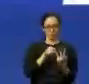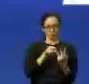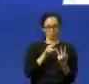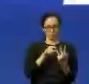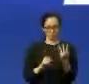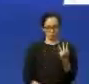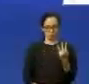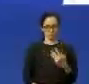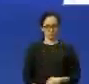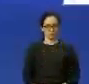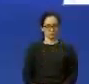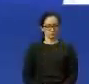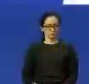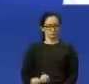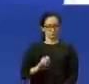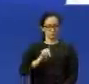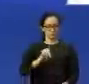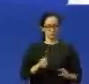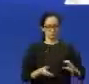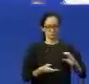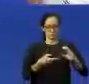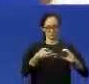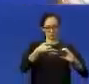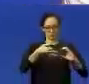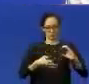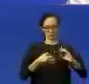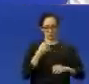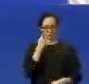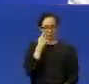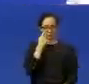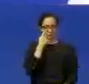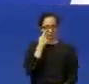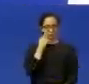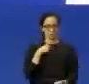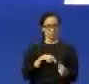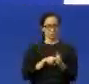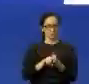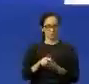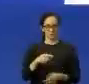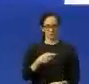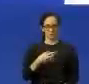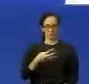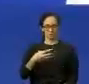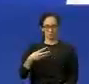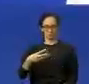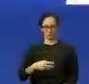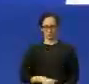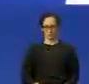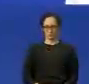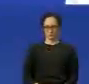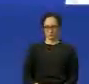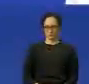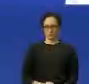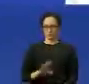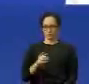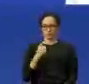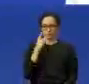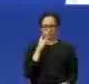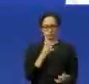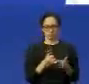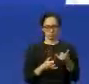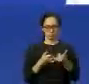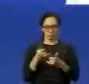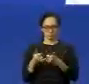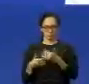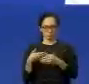terá o menor volume, né? Então, a alternativa C é 142. 143 é aquela que fala de um brinquedo infantil